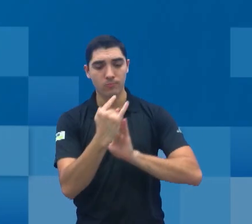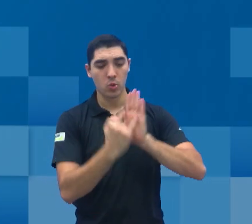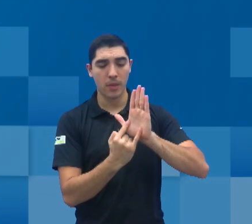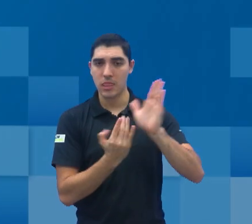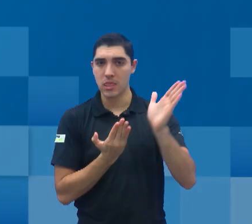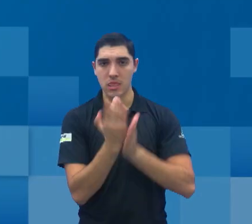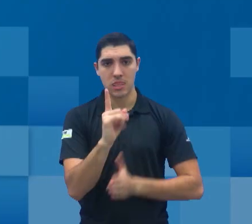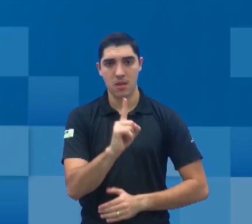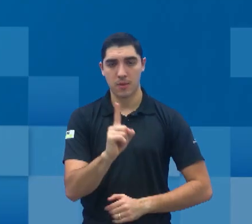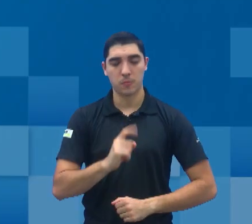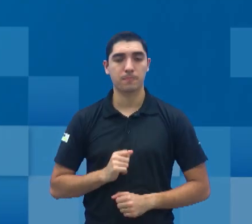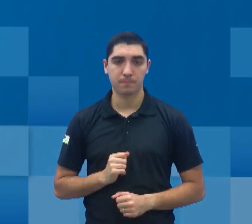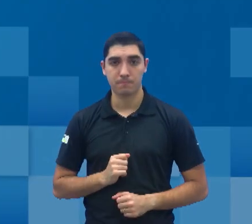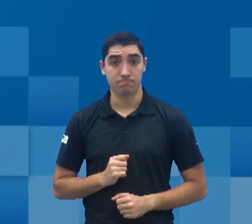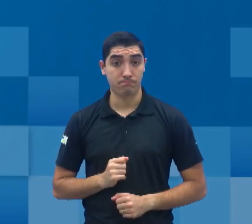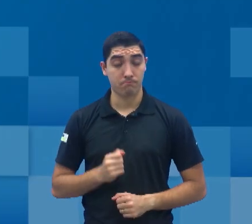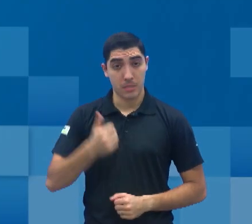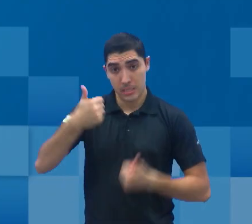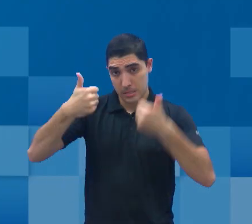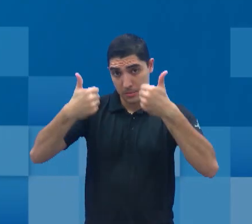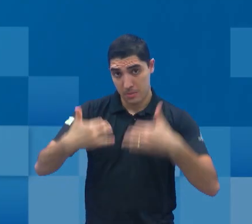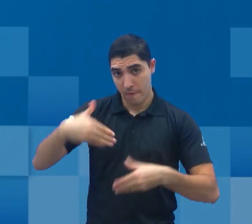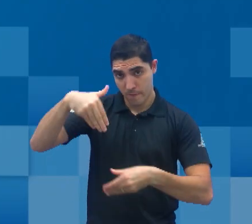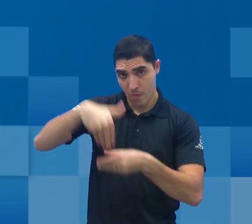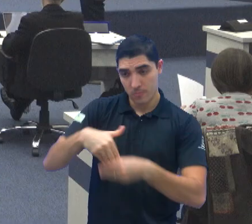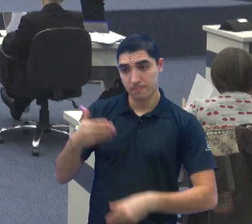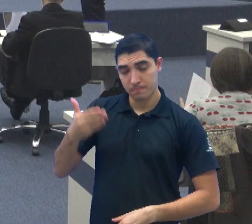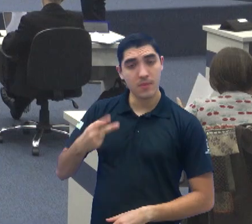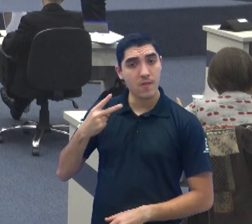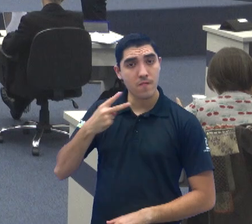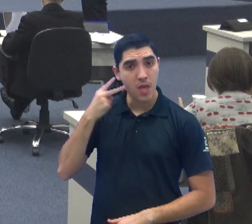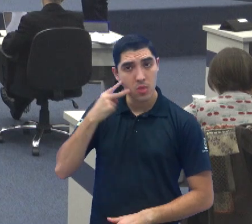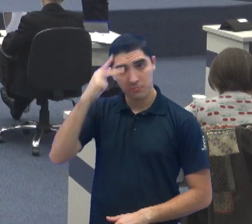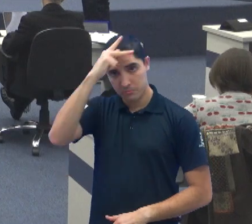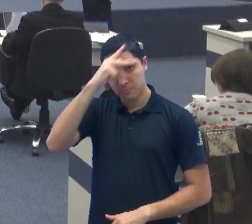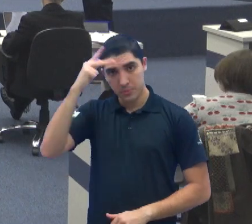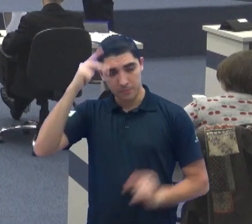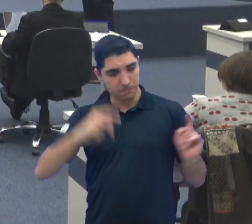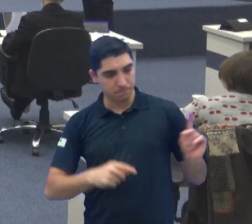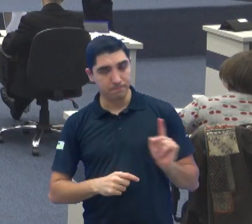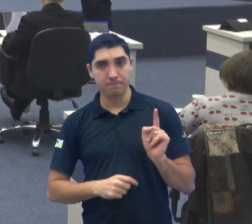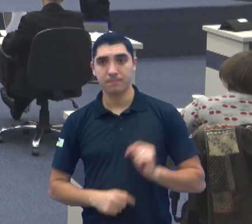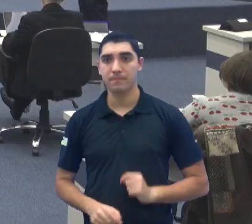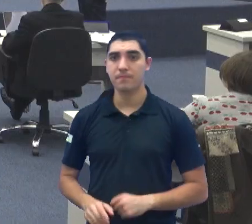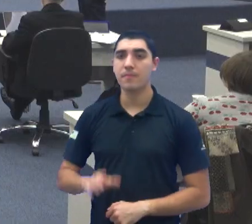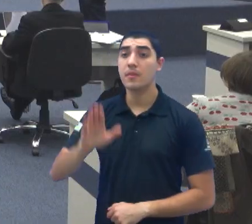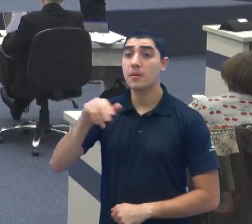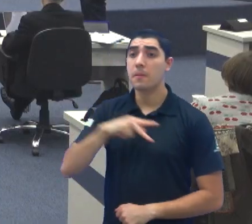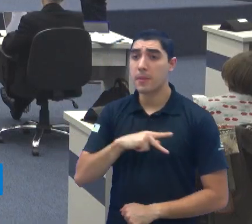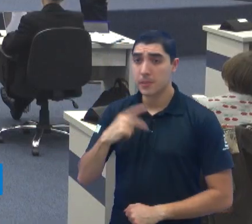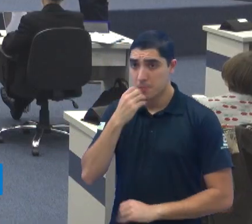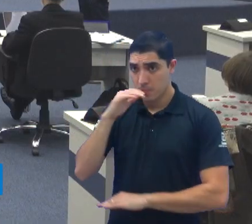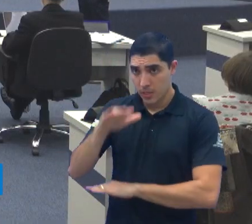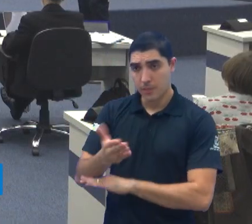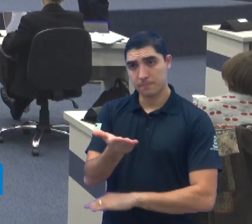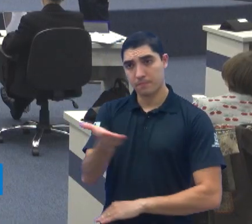está rejeitado. Justificativa de votação, o vereador Fernando Petit. Boa tarde, presidente, aos demais vereadores. O vereador Tomás Henrique,